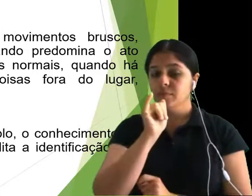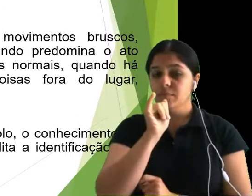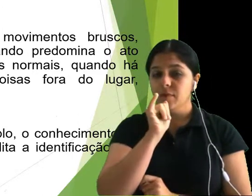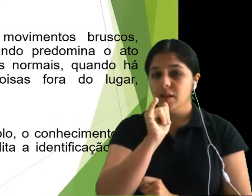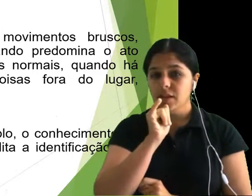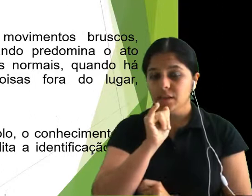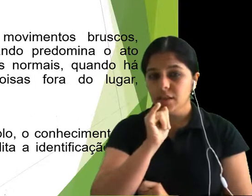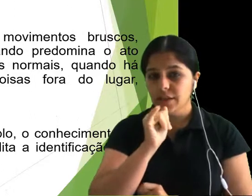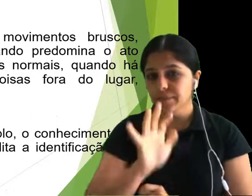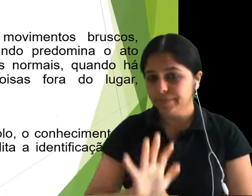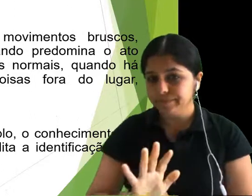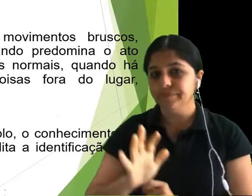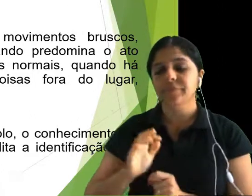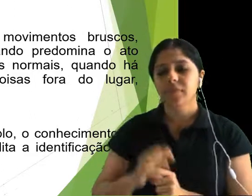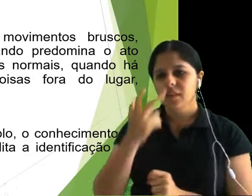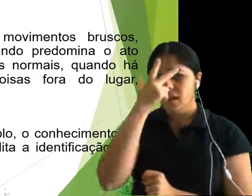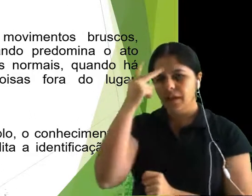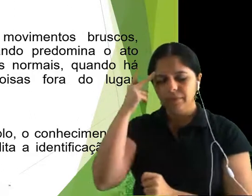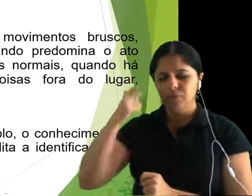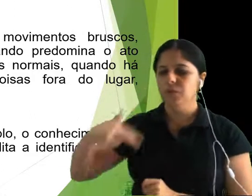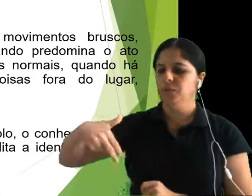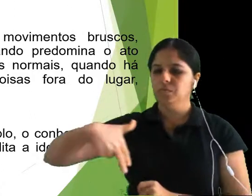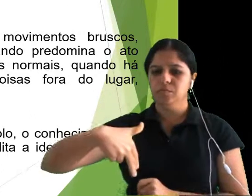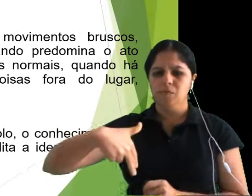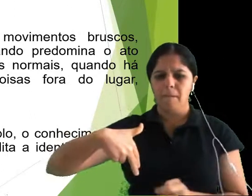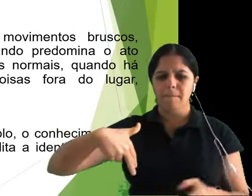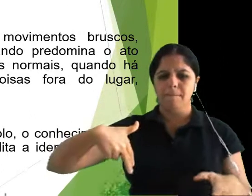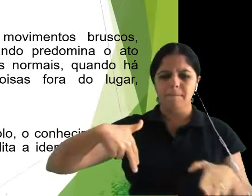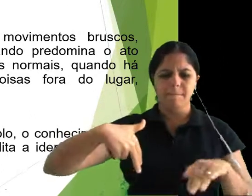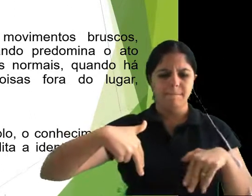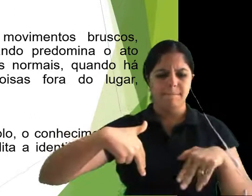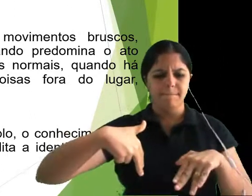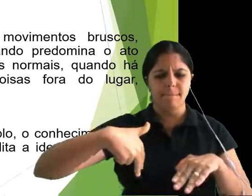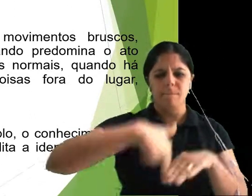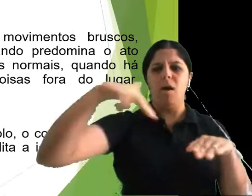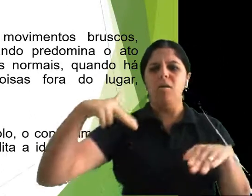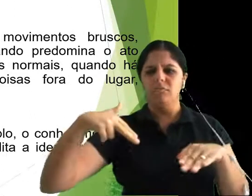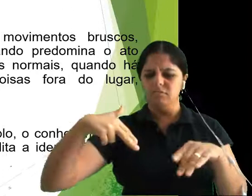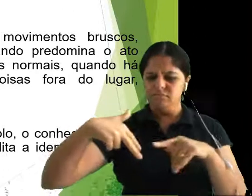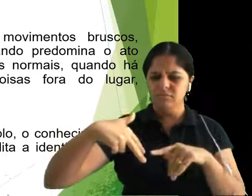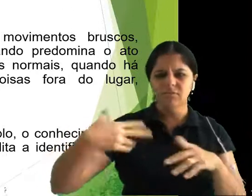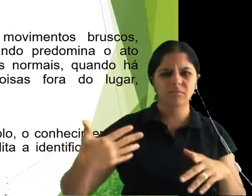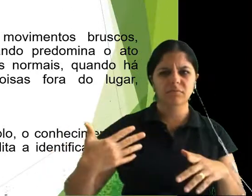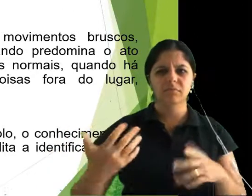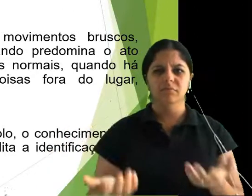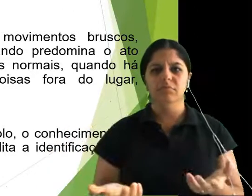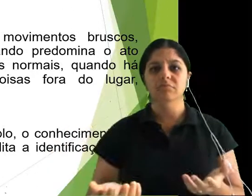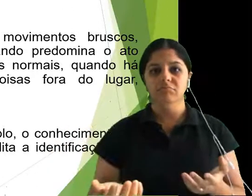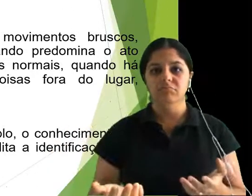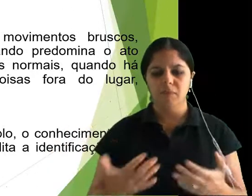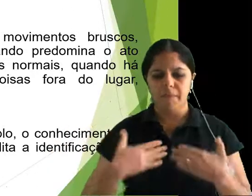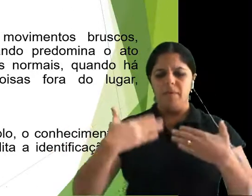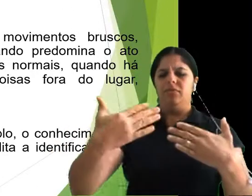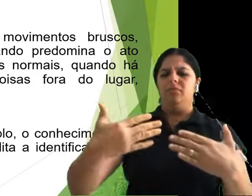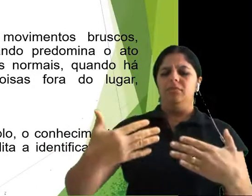contra. Então, o que é isso? É a pessoa bater o corpo ou parte do corpo contra algum obstáculo. Então,